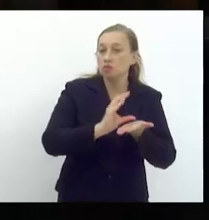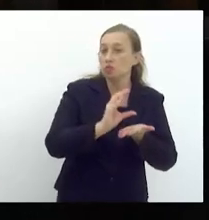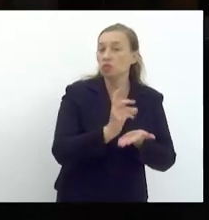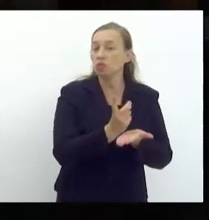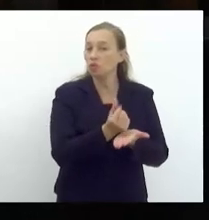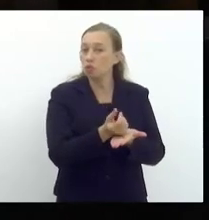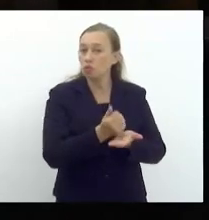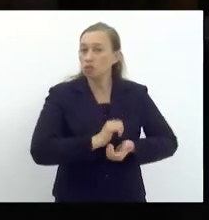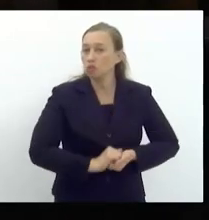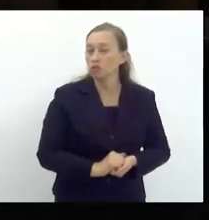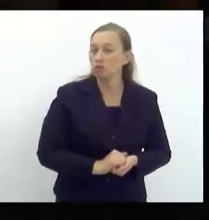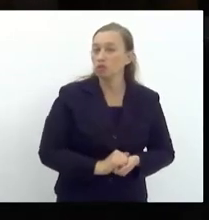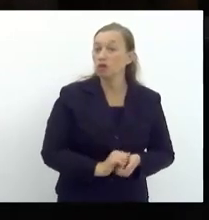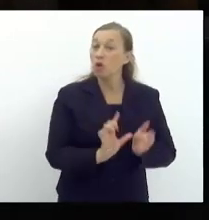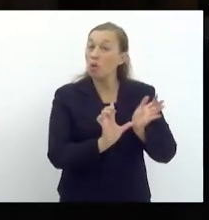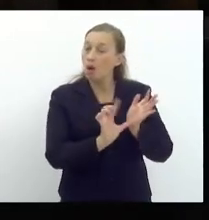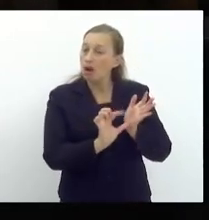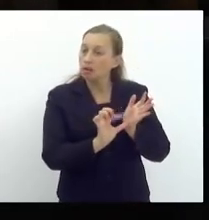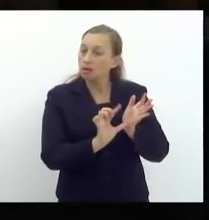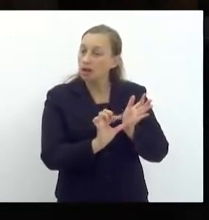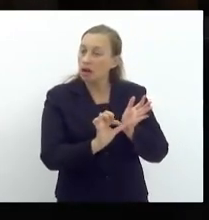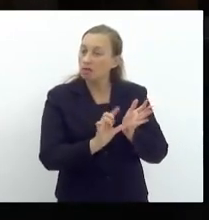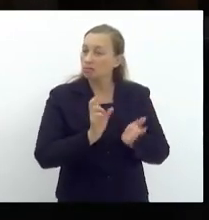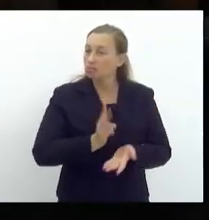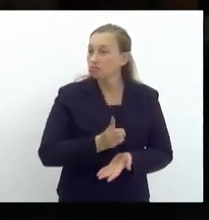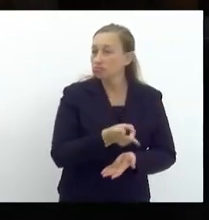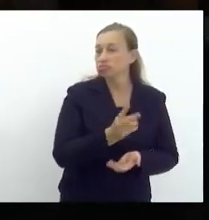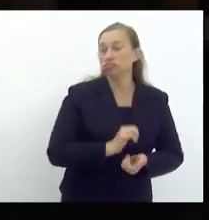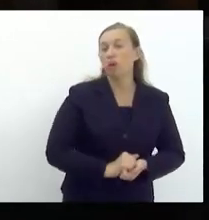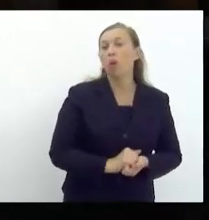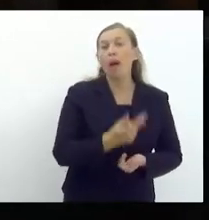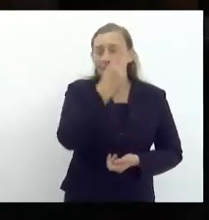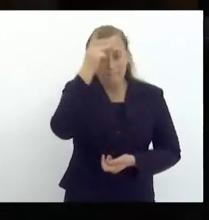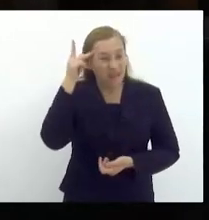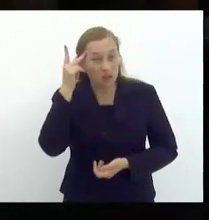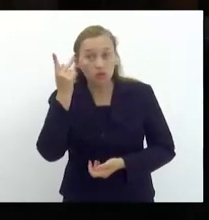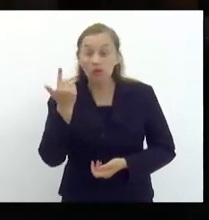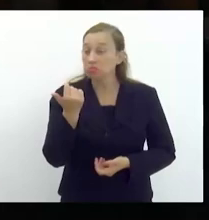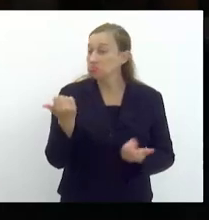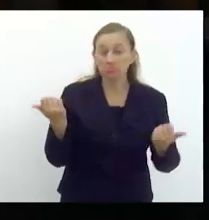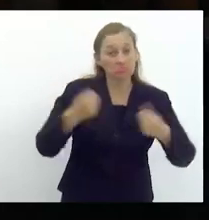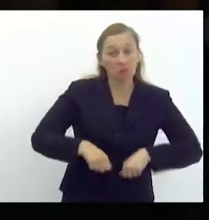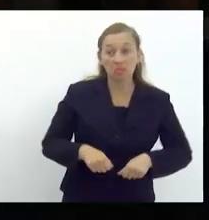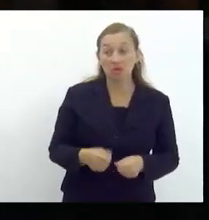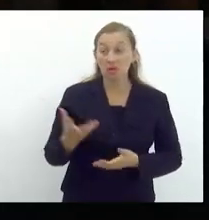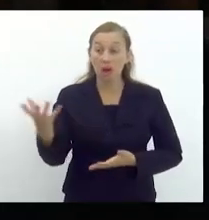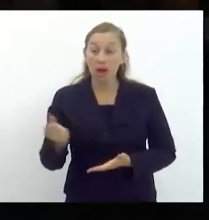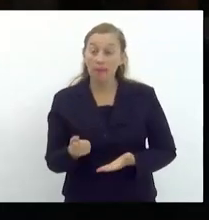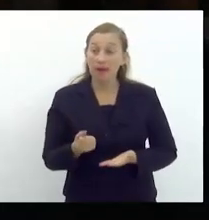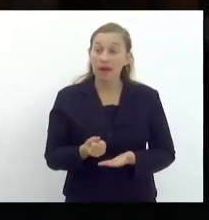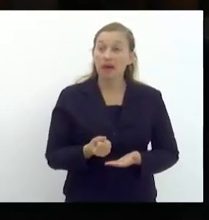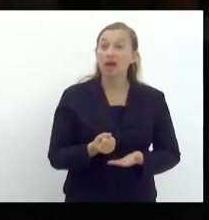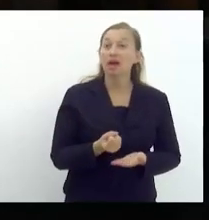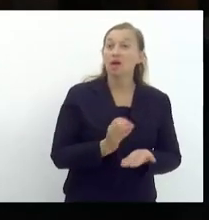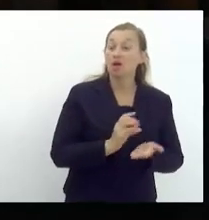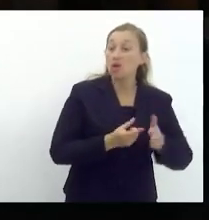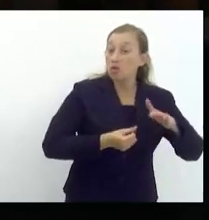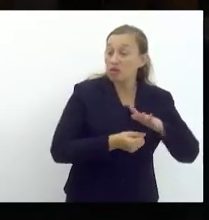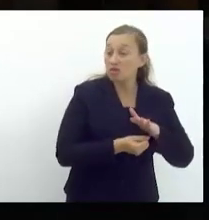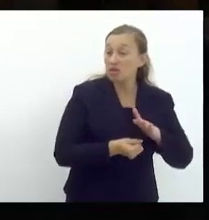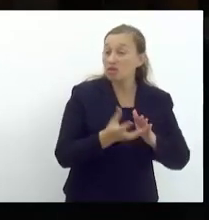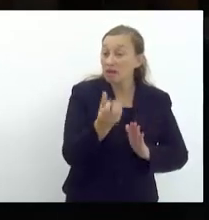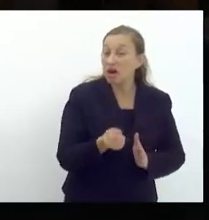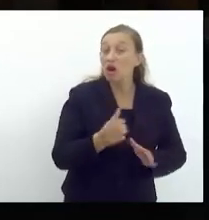sobre os atrasos constantes sobre pessoas que não precisavam pregar um benefício pegaram Mas